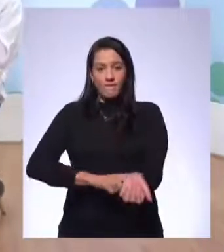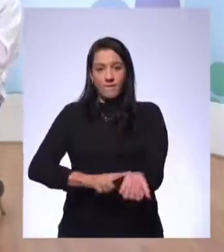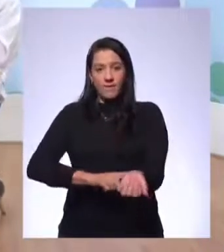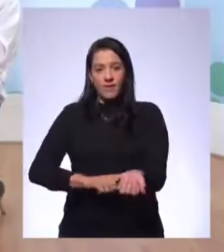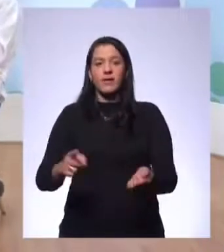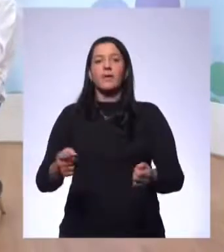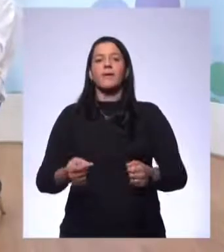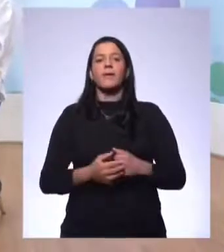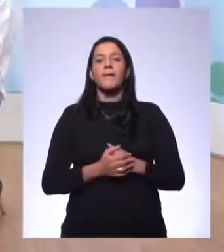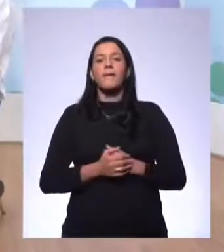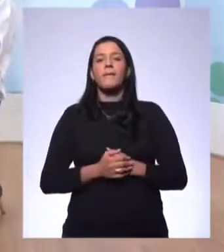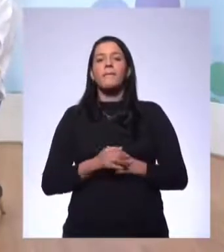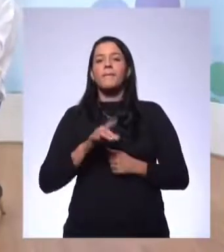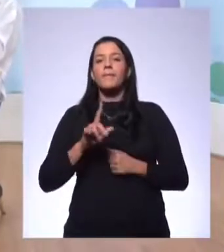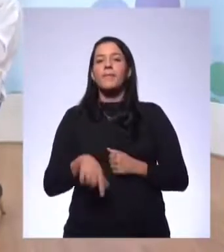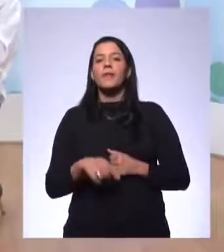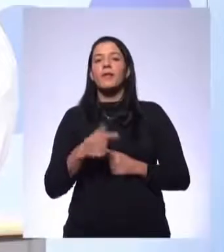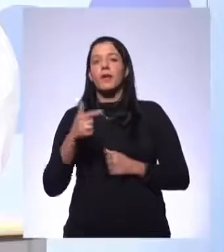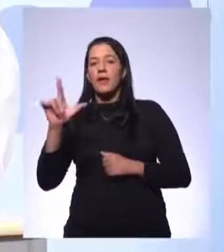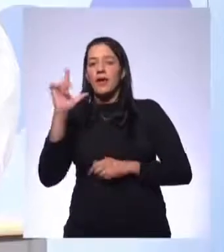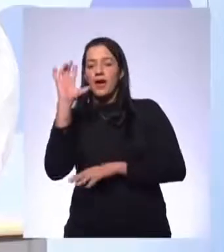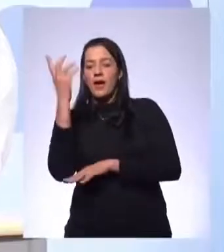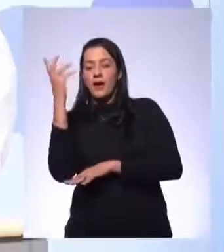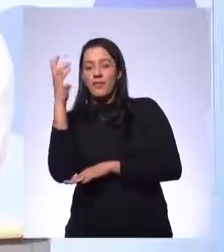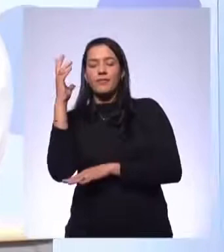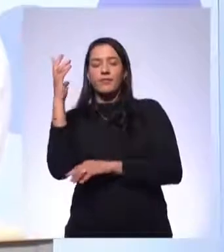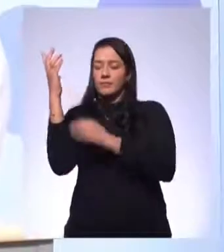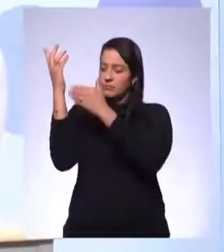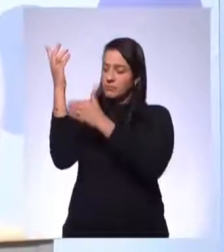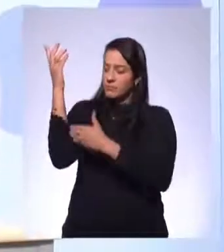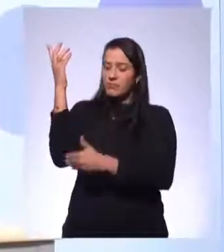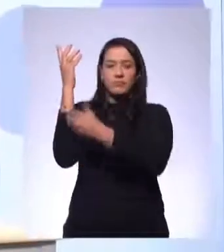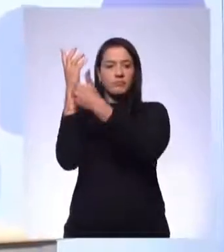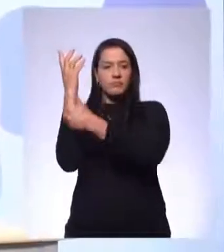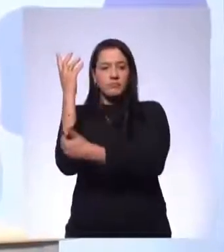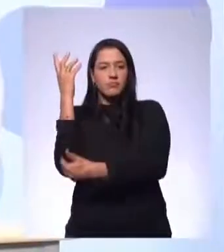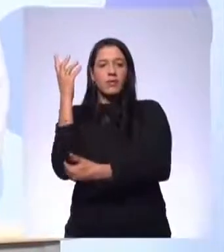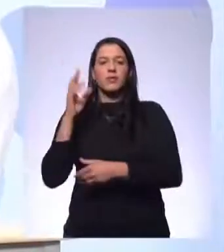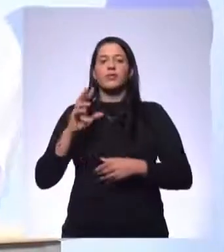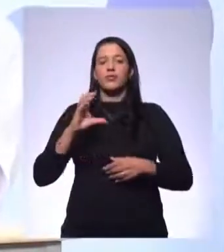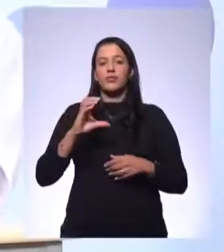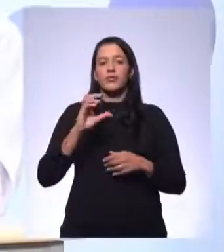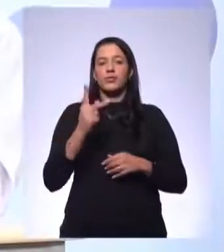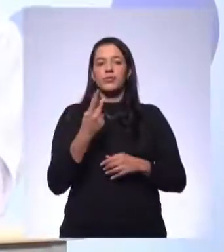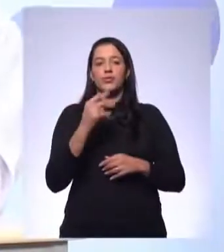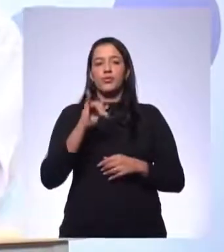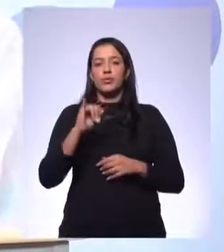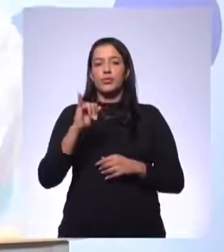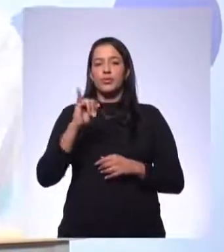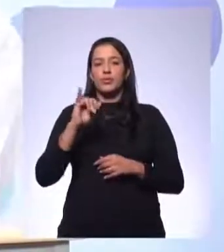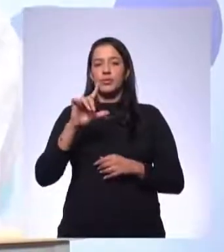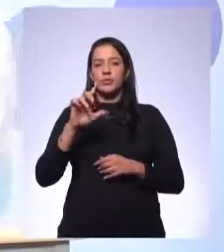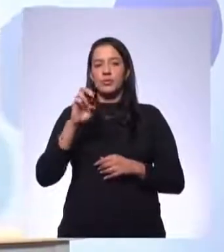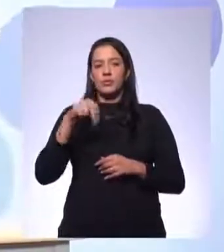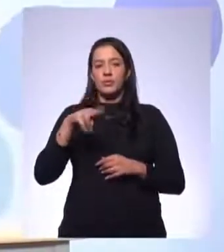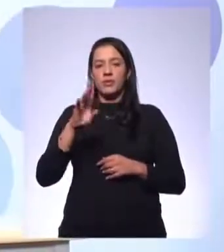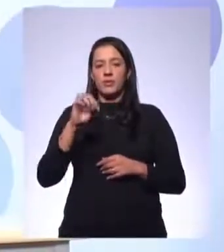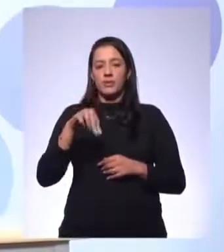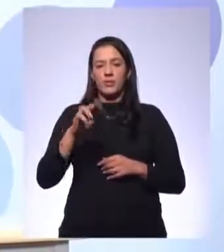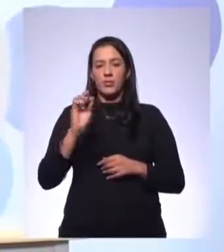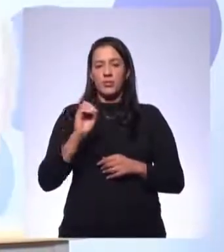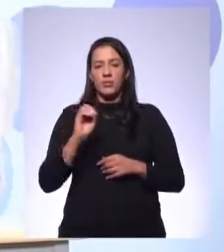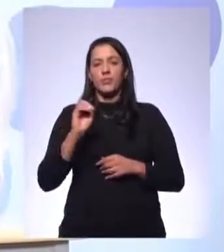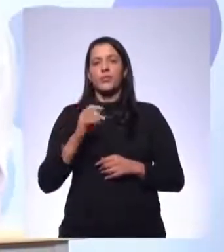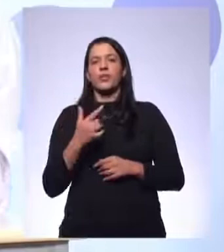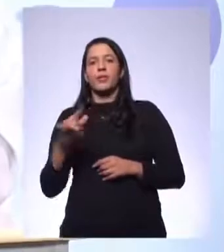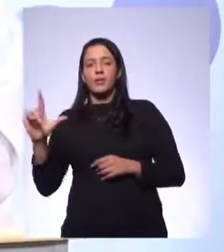vai ter o xilema, que vai ser da seiva bruta, e o floema da seiva elaborada, se não me engano.